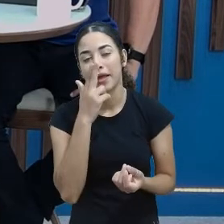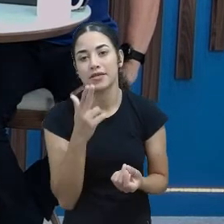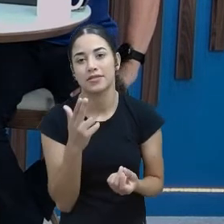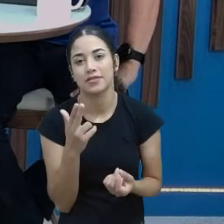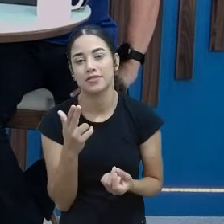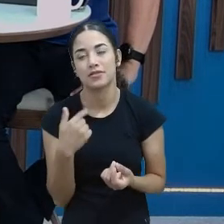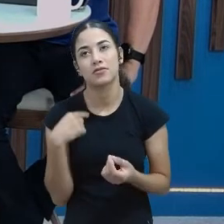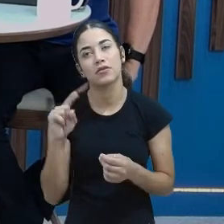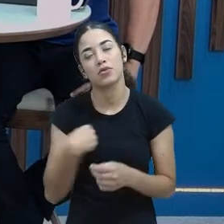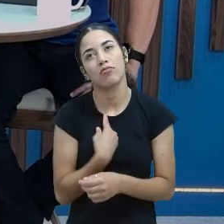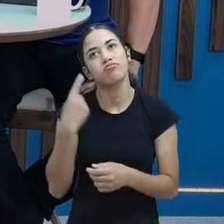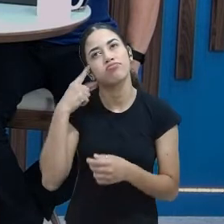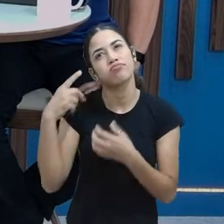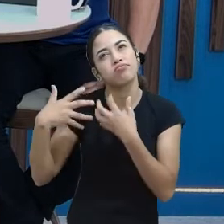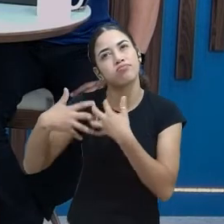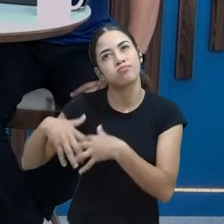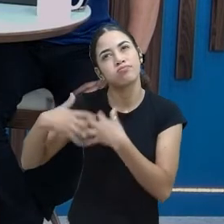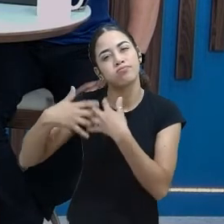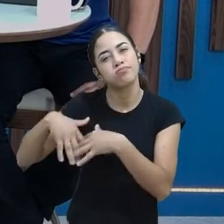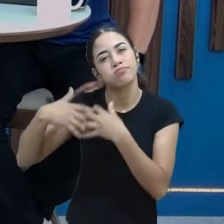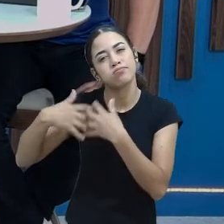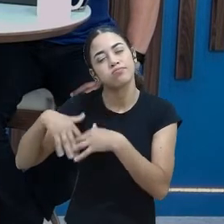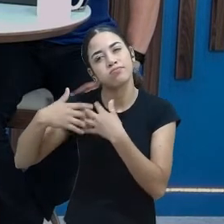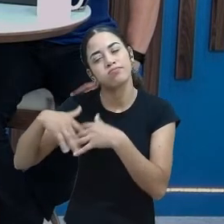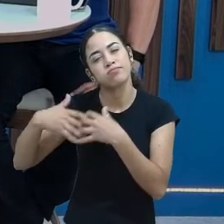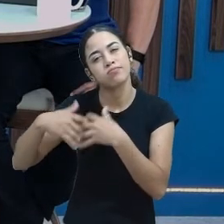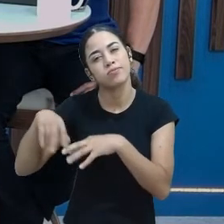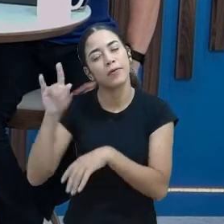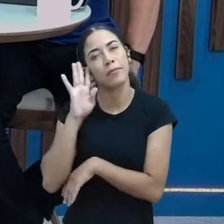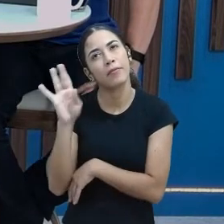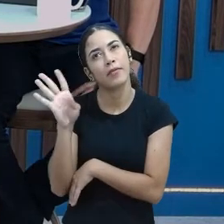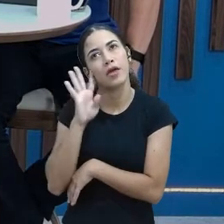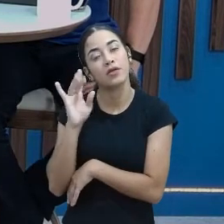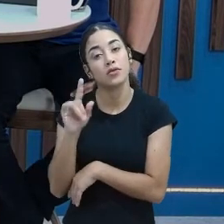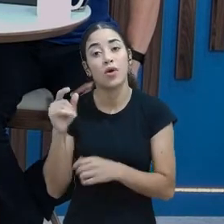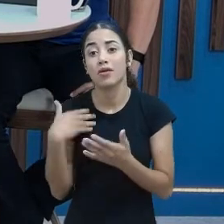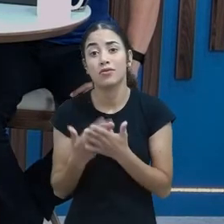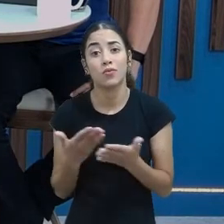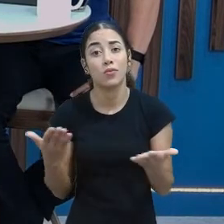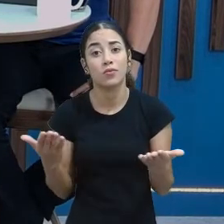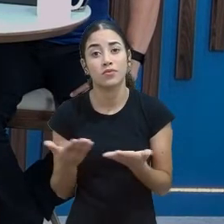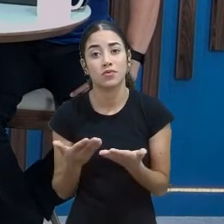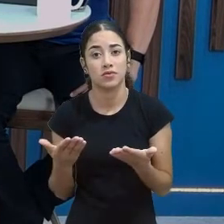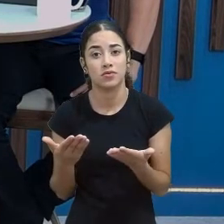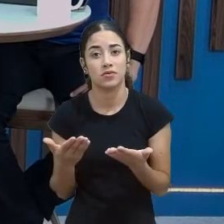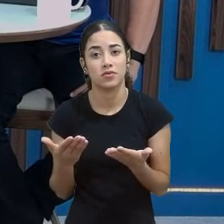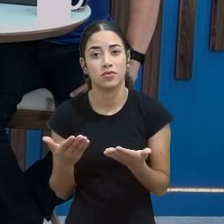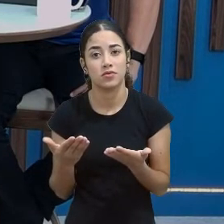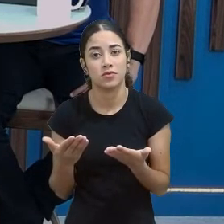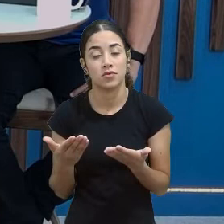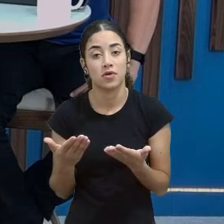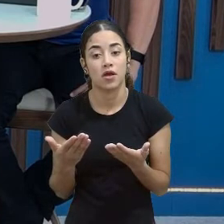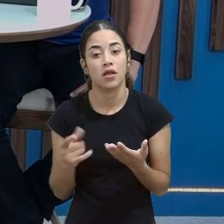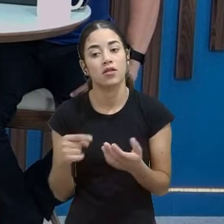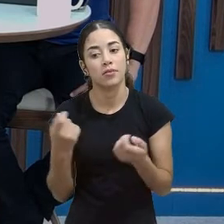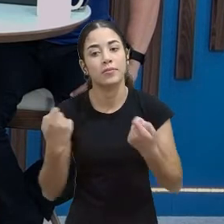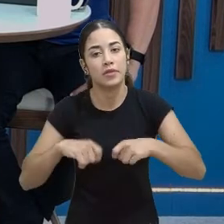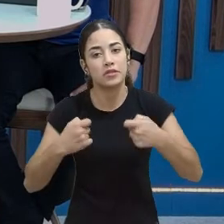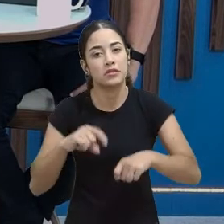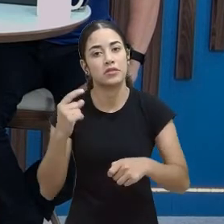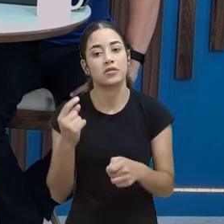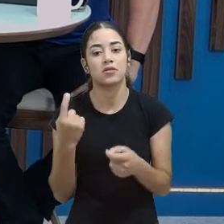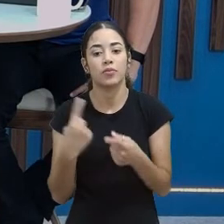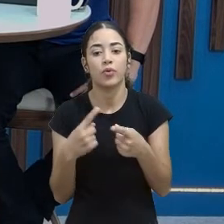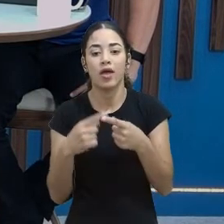uma reflexão, né, reflete, melhor dizendo, até hoje dentro da nossa sociedade. Por isso, quando a